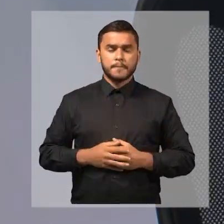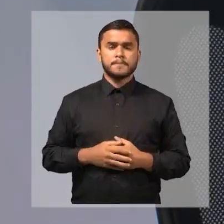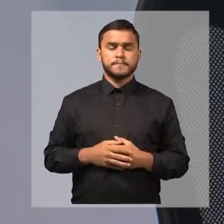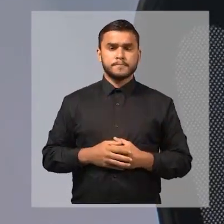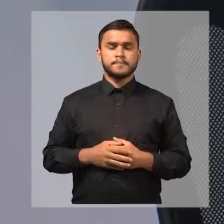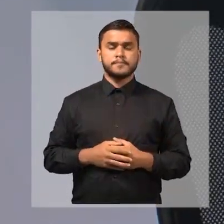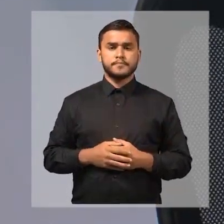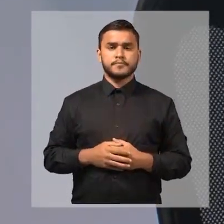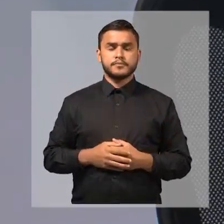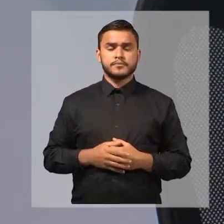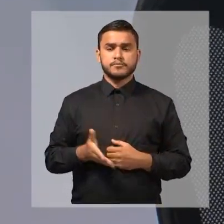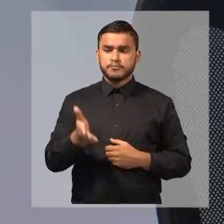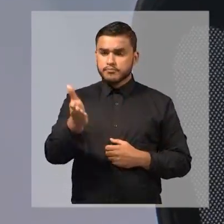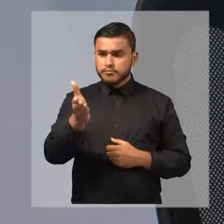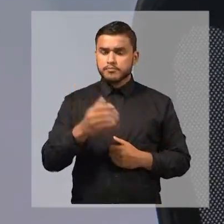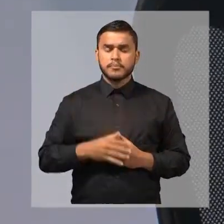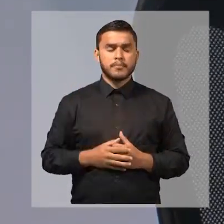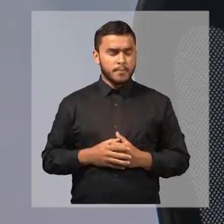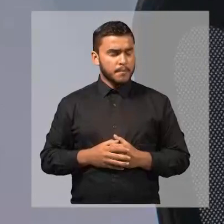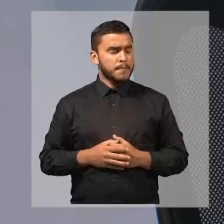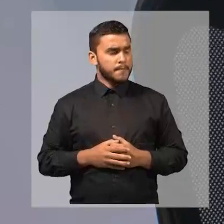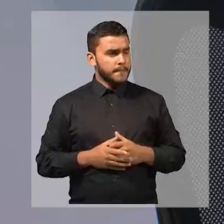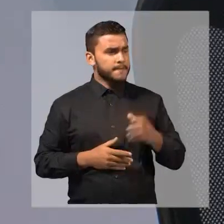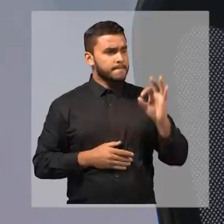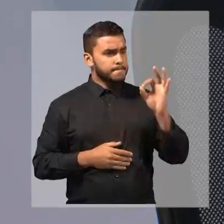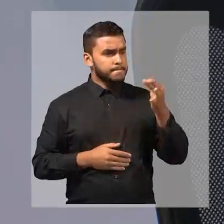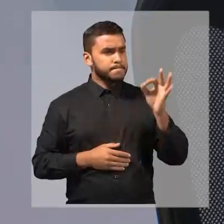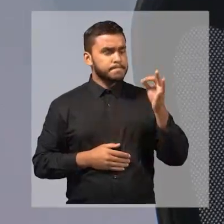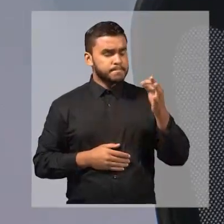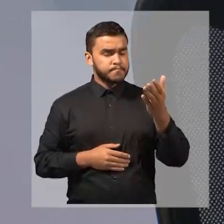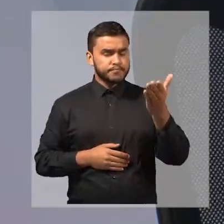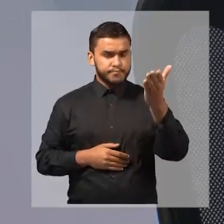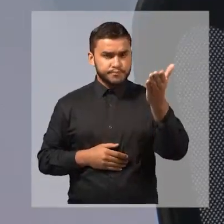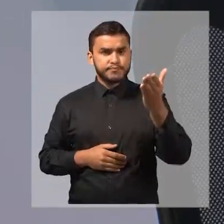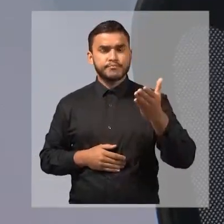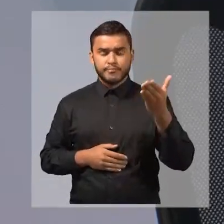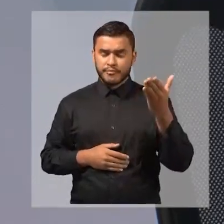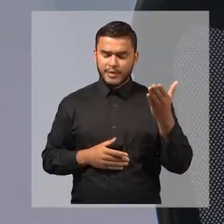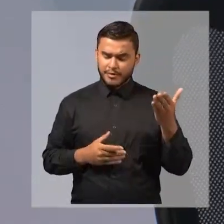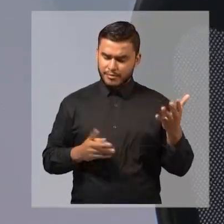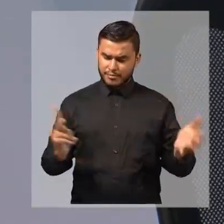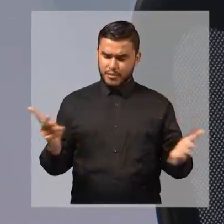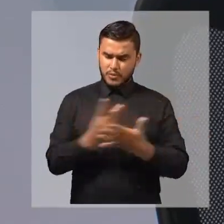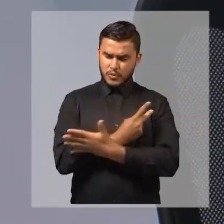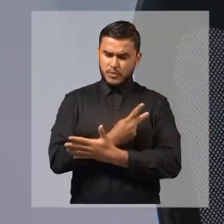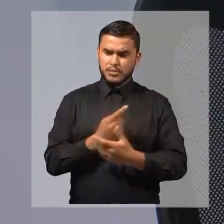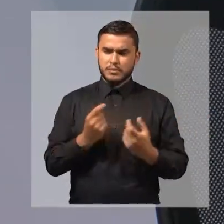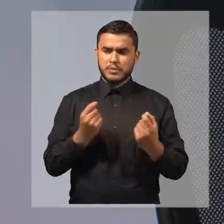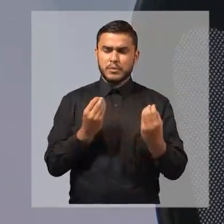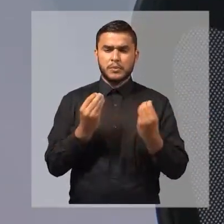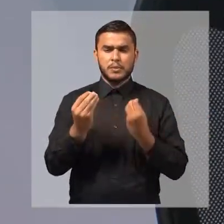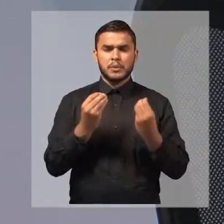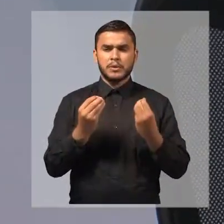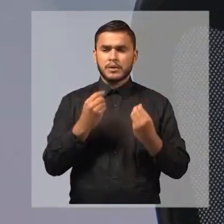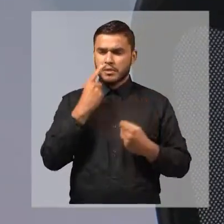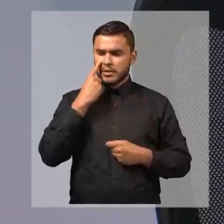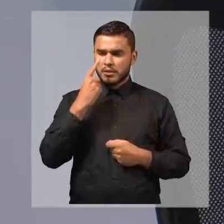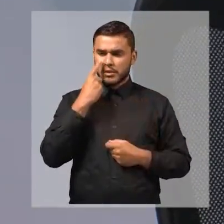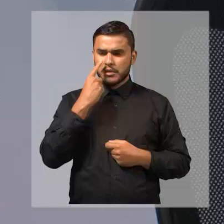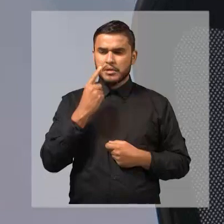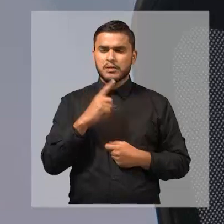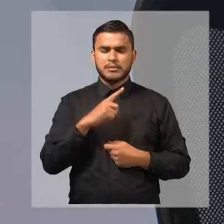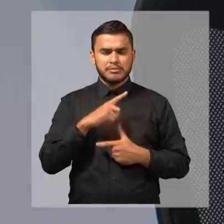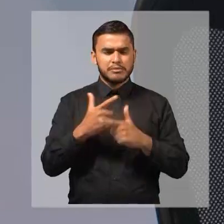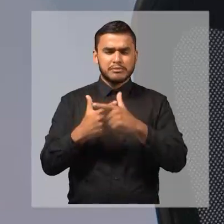num comportamento que já não é mais pontual, né? A gente fica, de vez em quando, sendo aí surpreendido com comportamentos